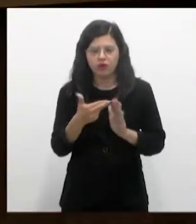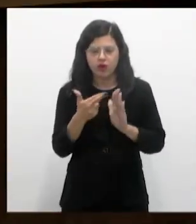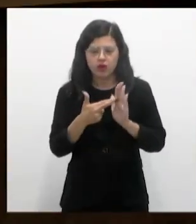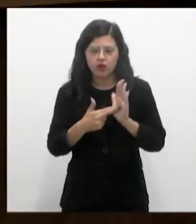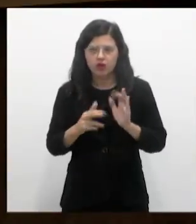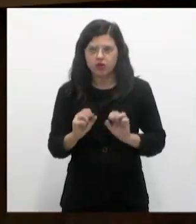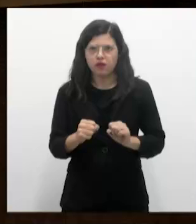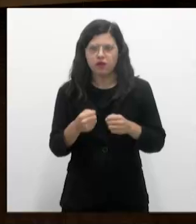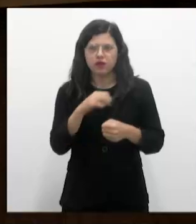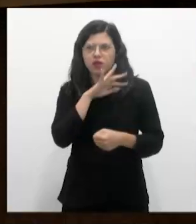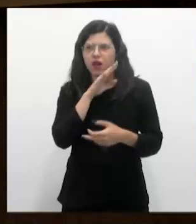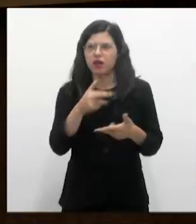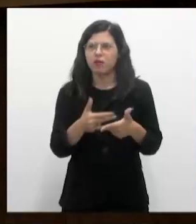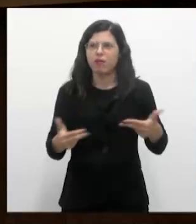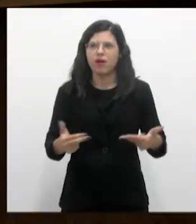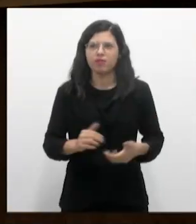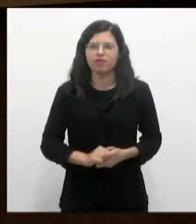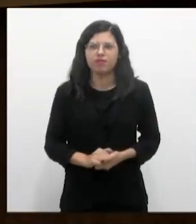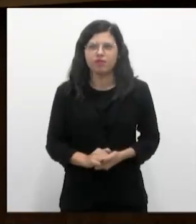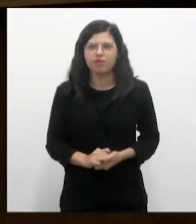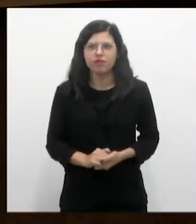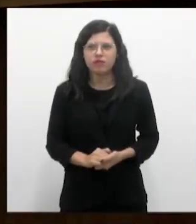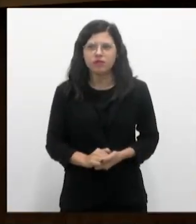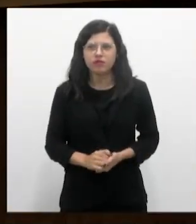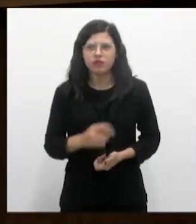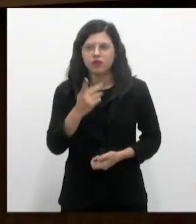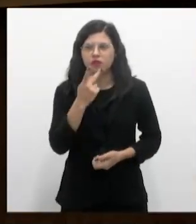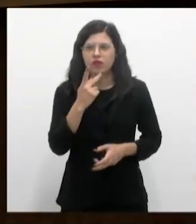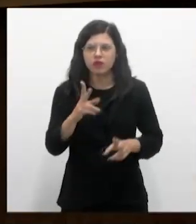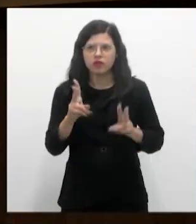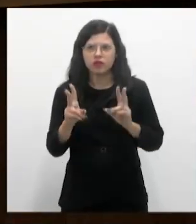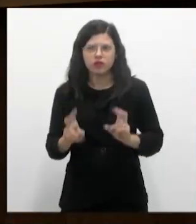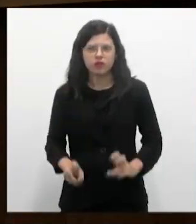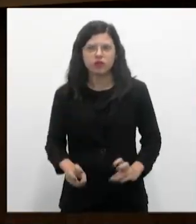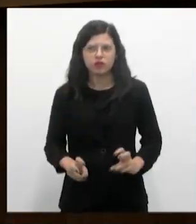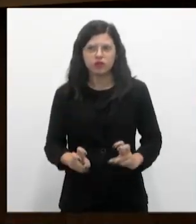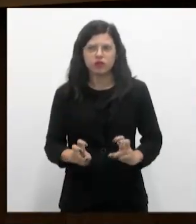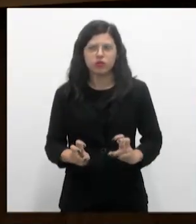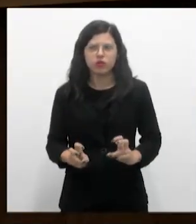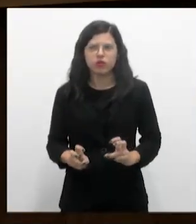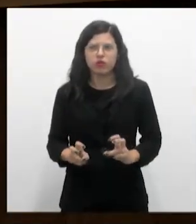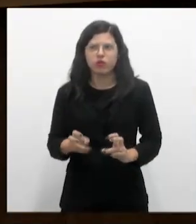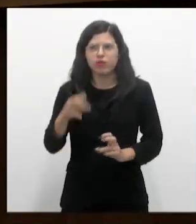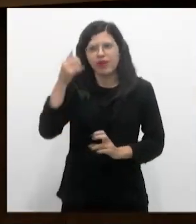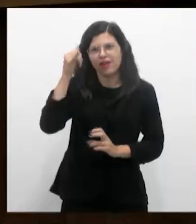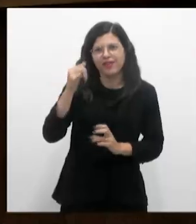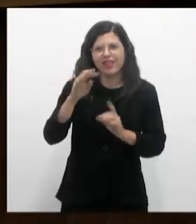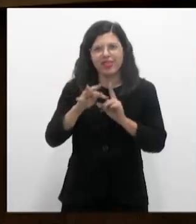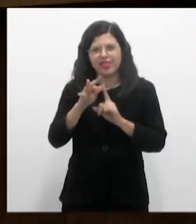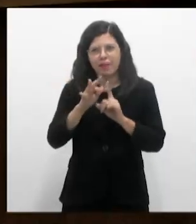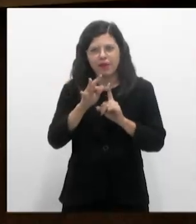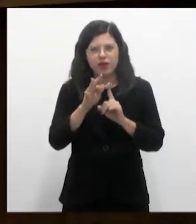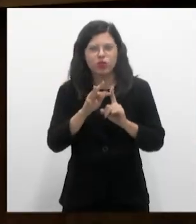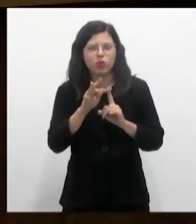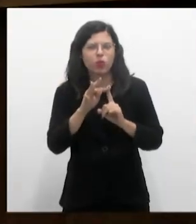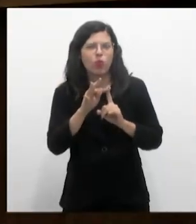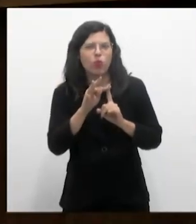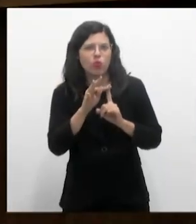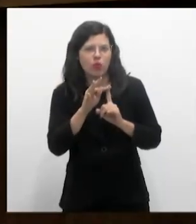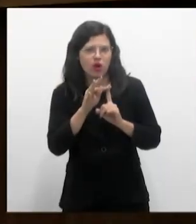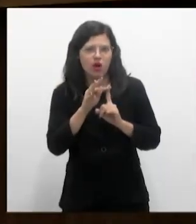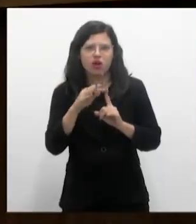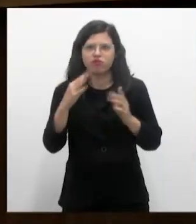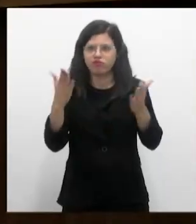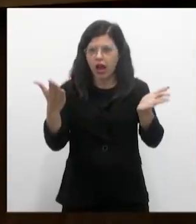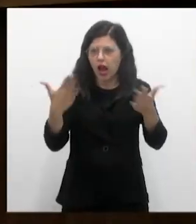outras coisas, fala da questão de não submetê-los a temperaturas muito altas, a locais onde